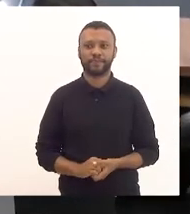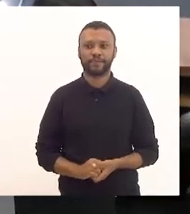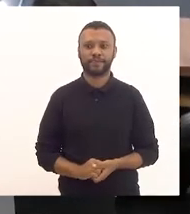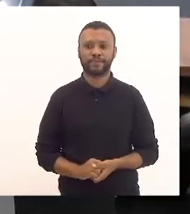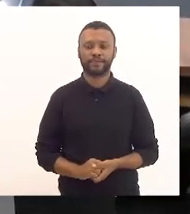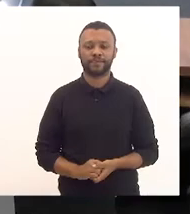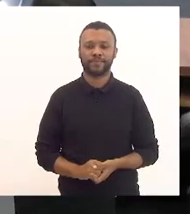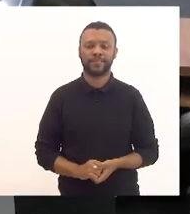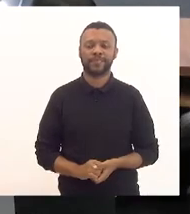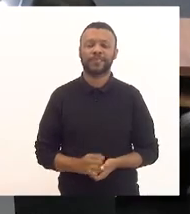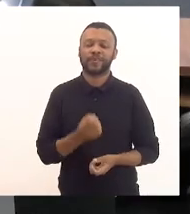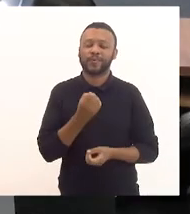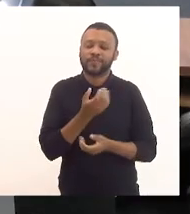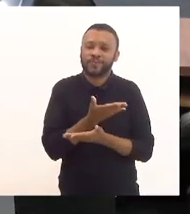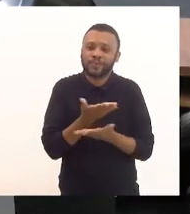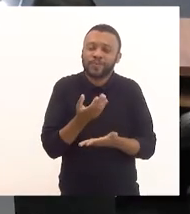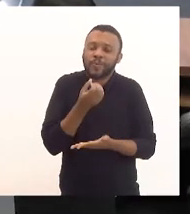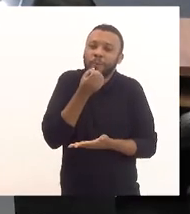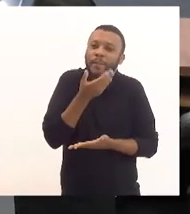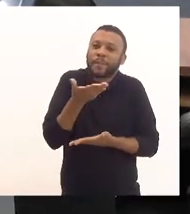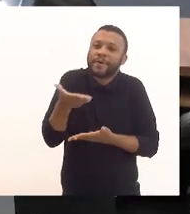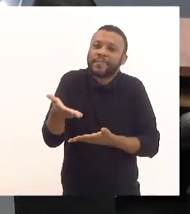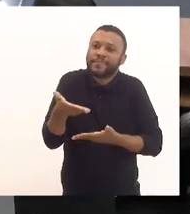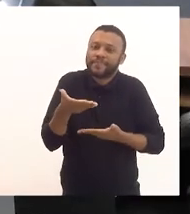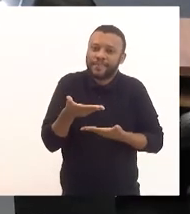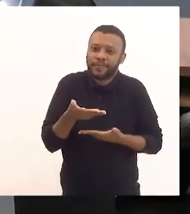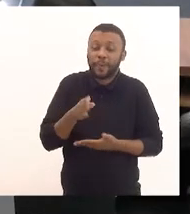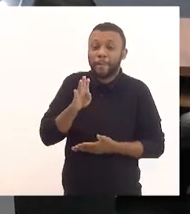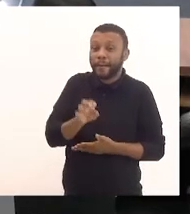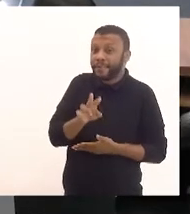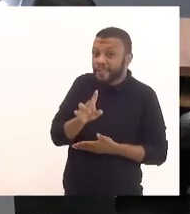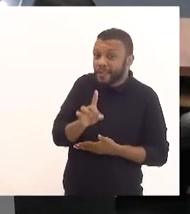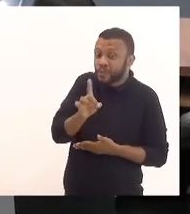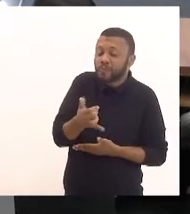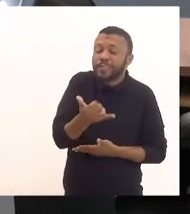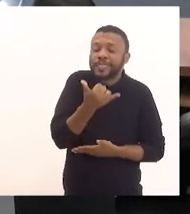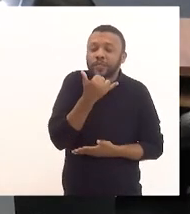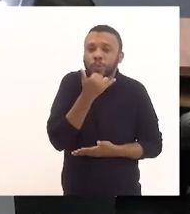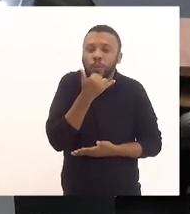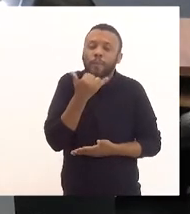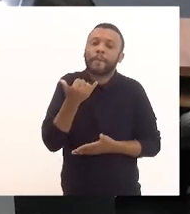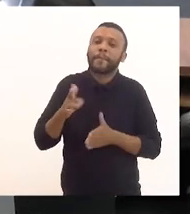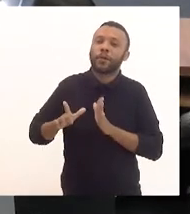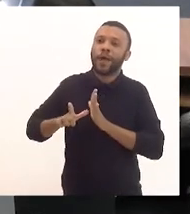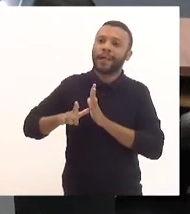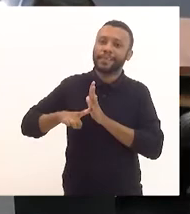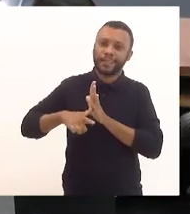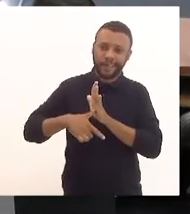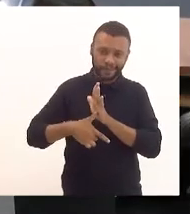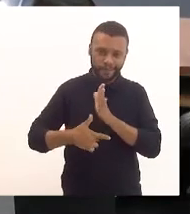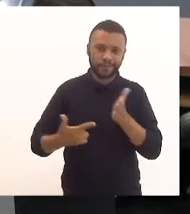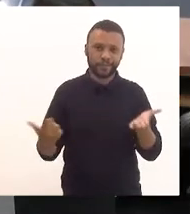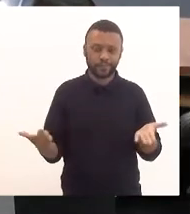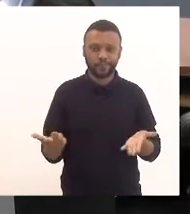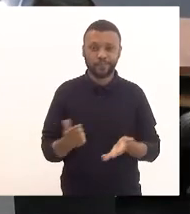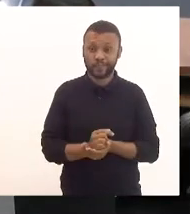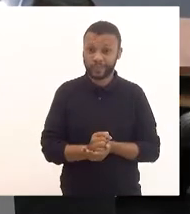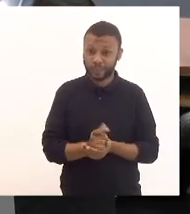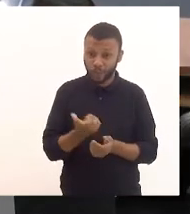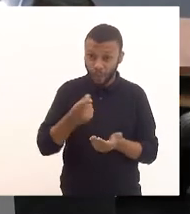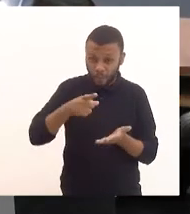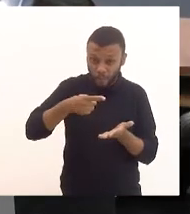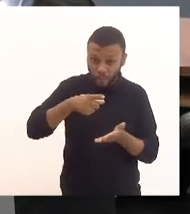Olá sejam todas e todos bem vindos perdão só pelo atraso e eu vou era